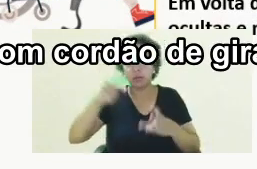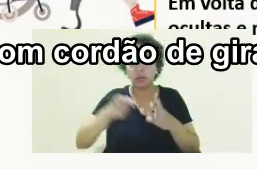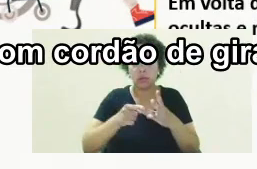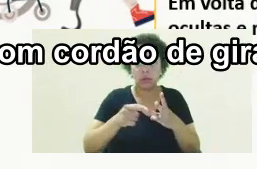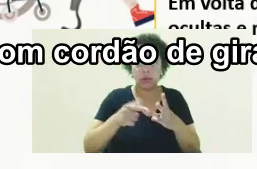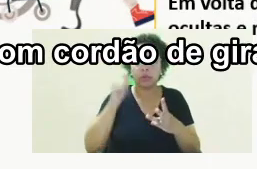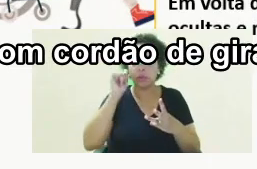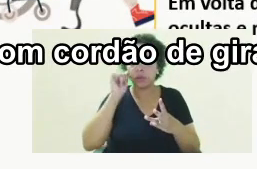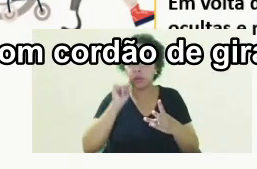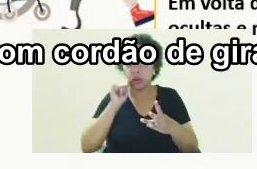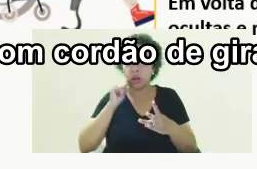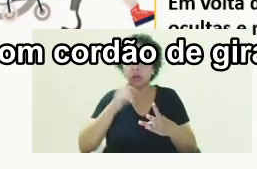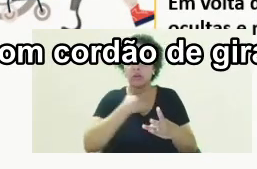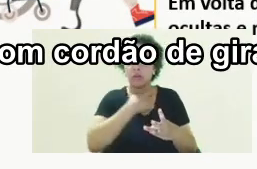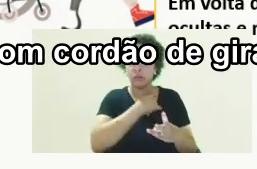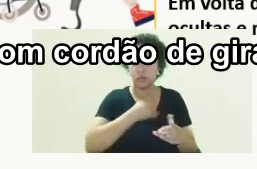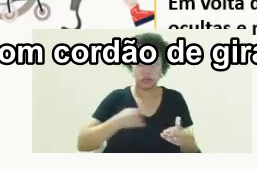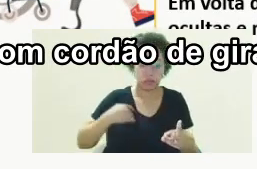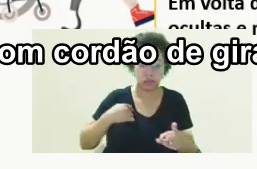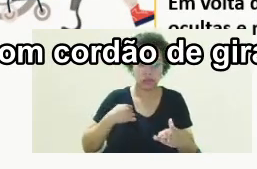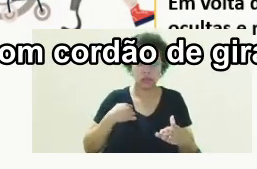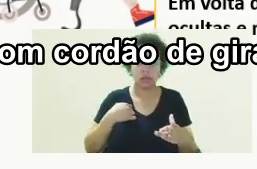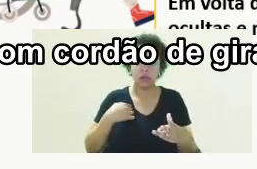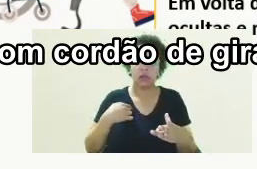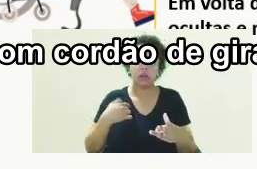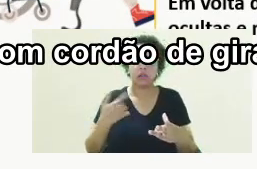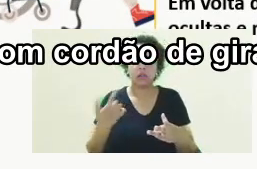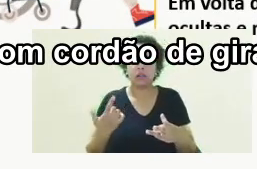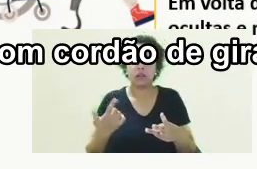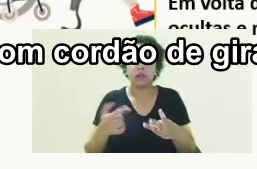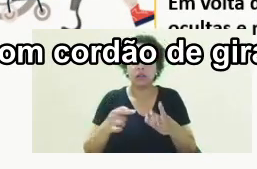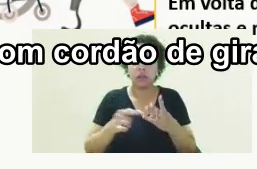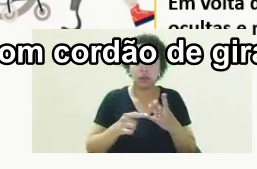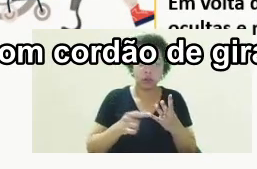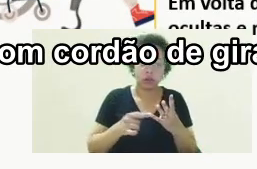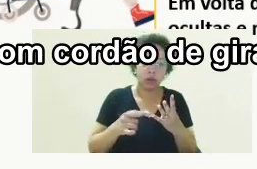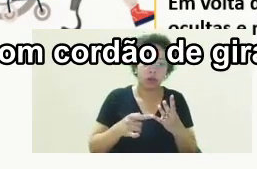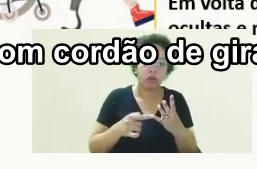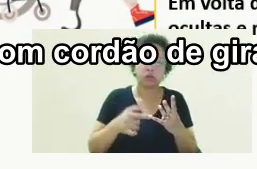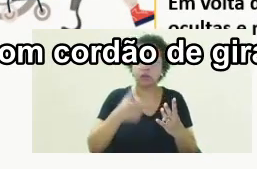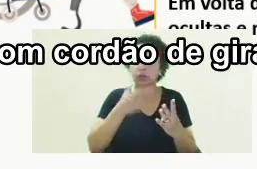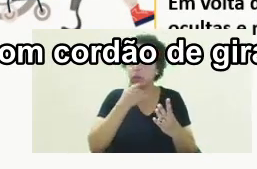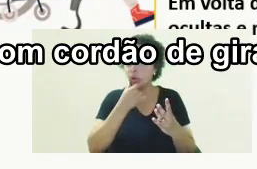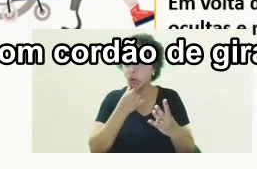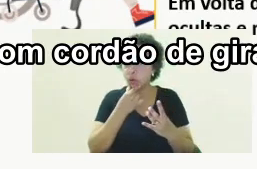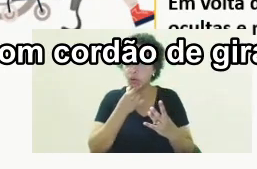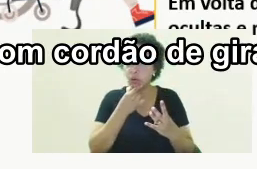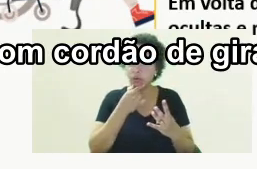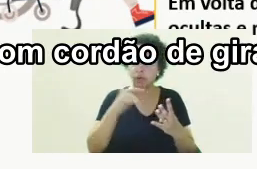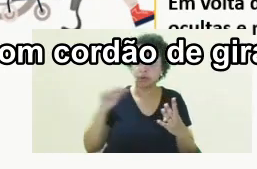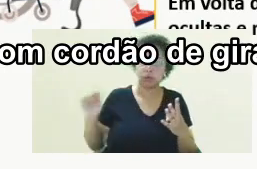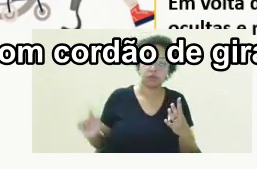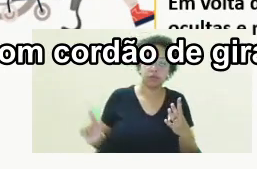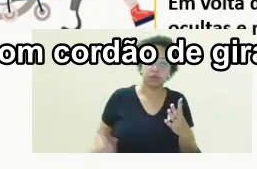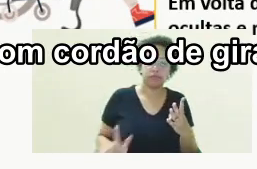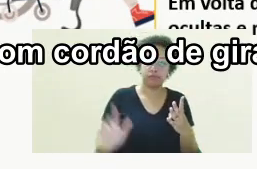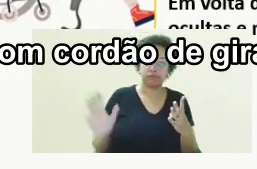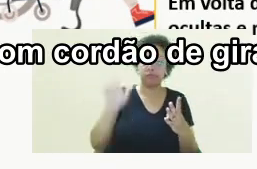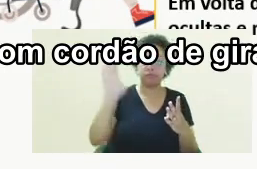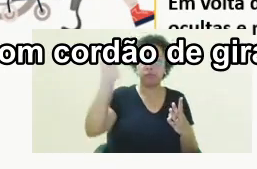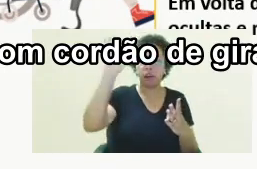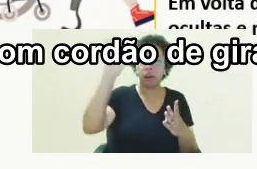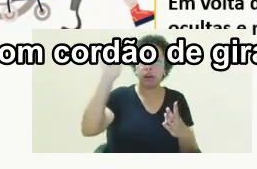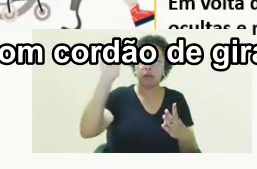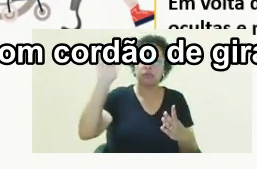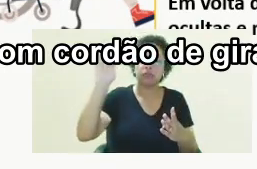aparelho auditivo. Ele está com uma mulher de estatura baixa. Sob as costas, ela tem prótese na perna.